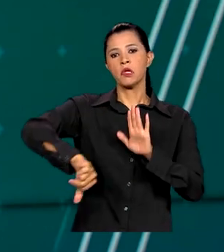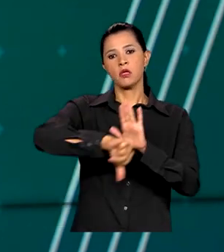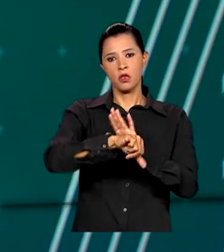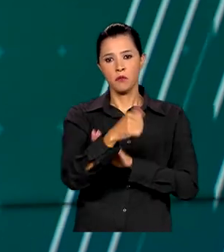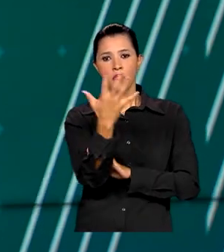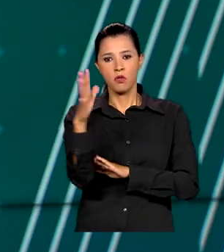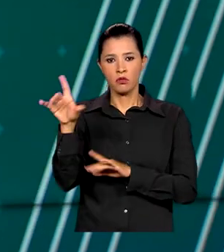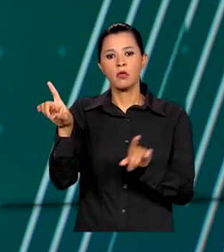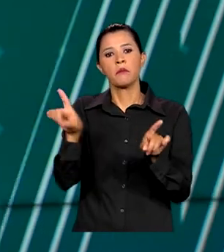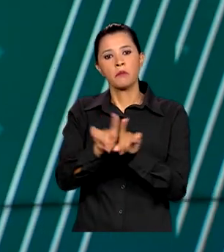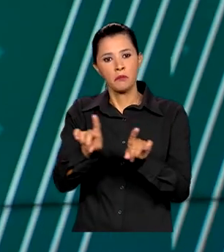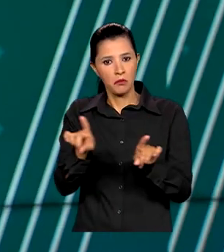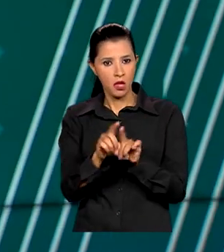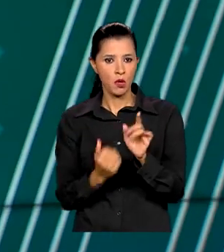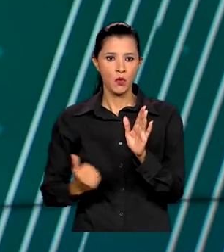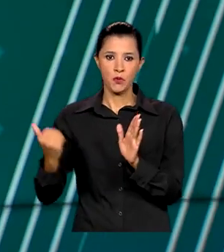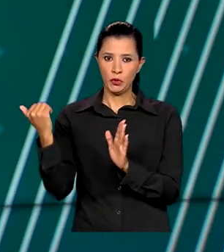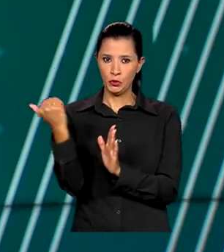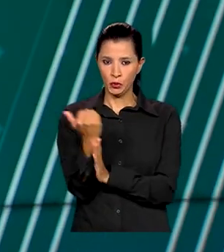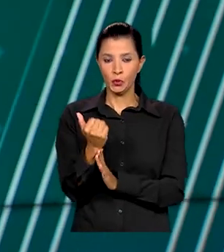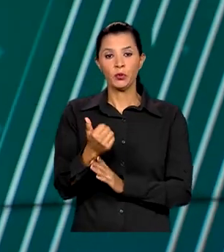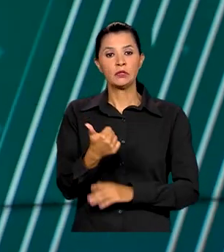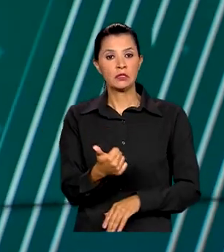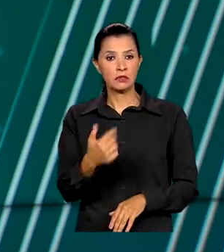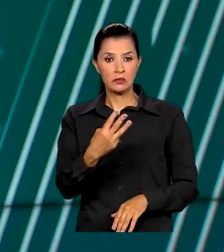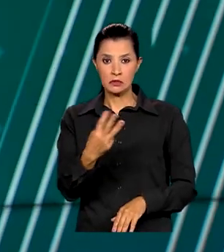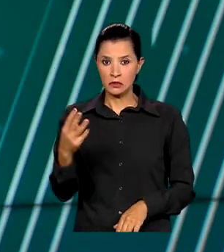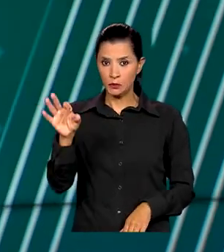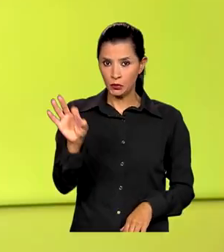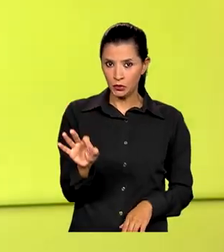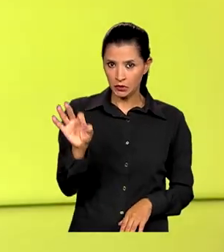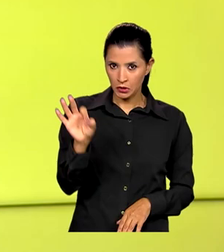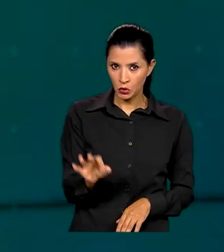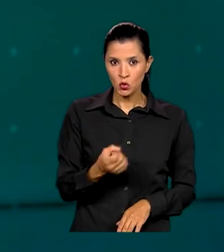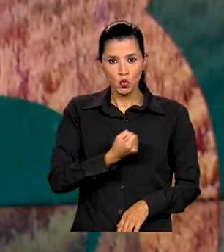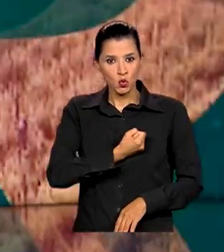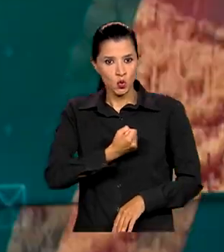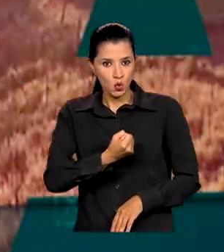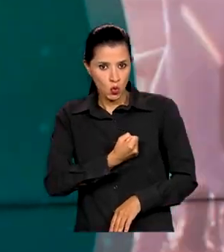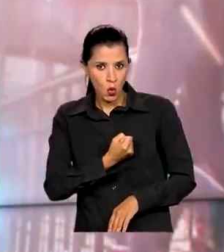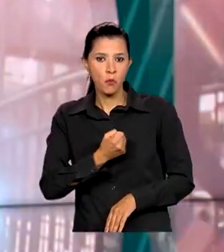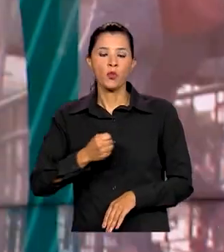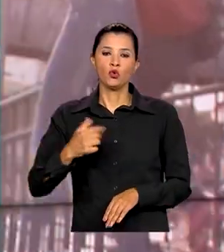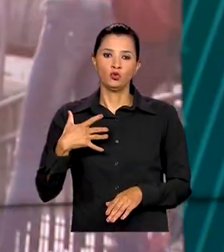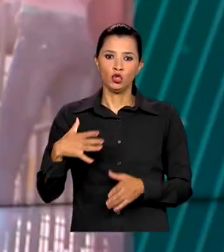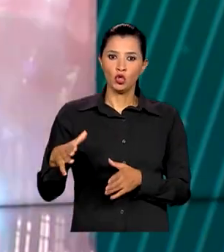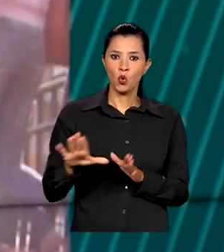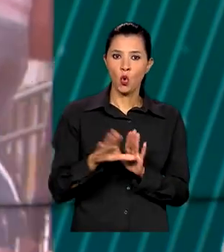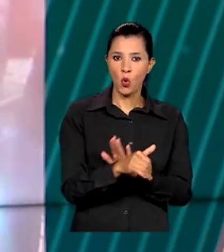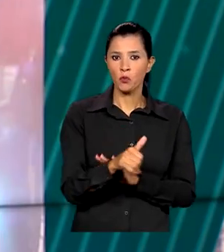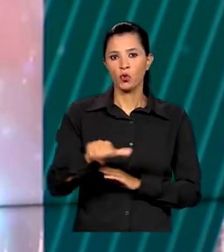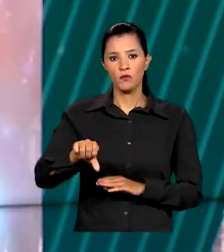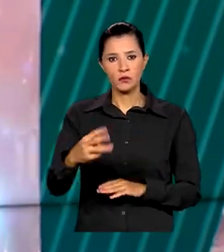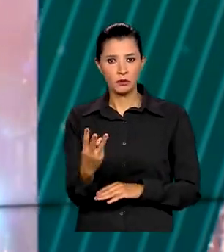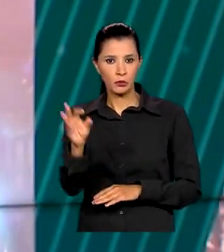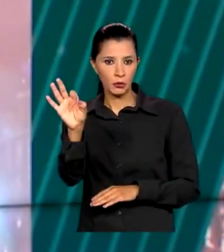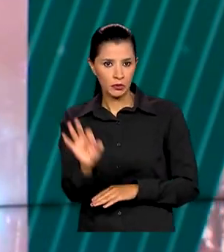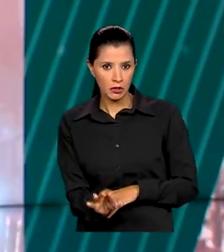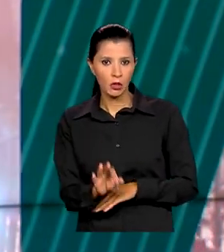tiveram alta no primeiro trimestre de 133% e o número de embargos de 93% os dados são